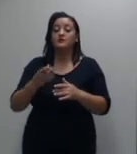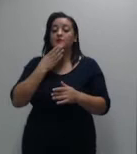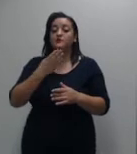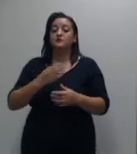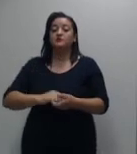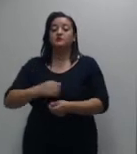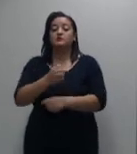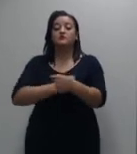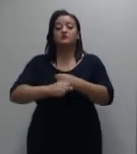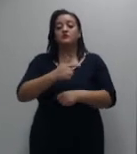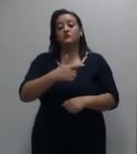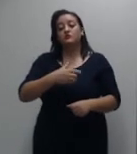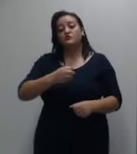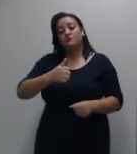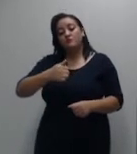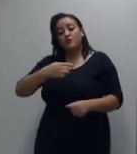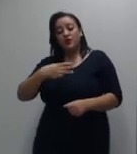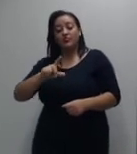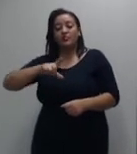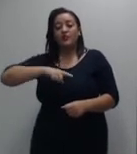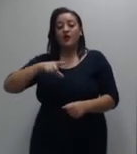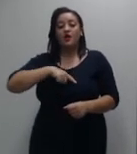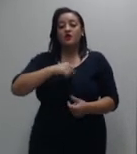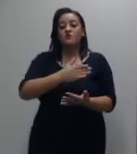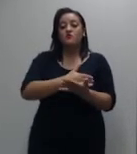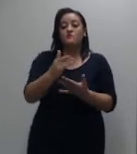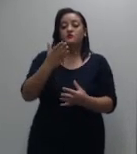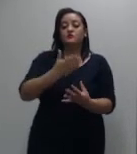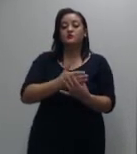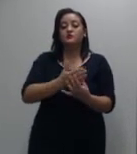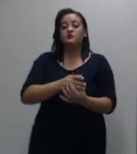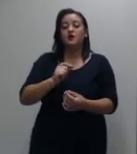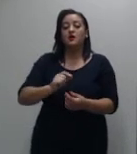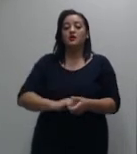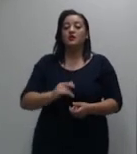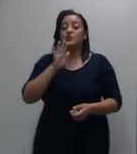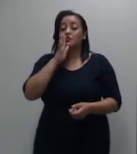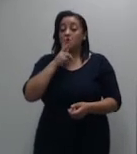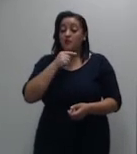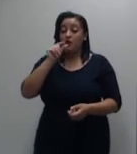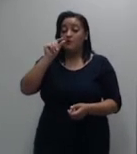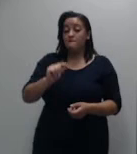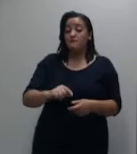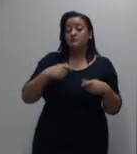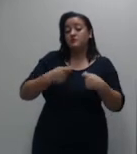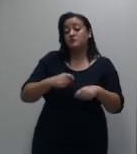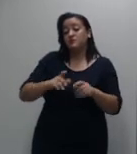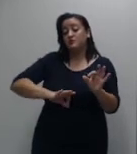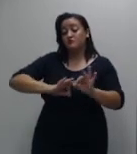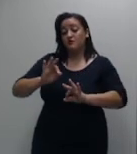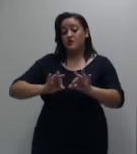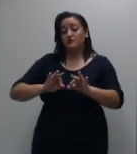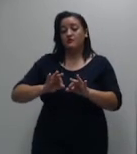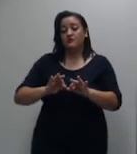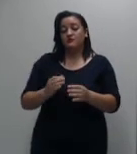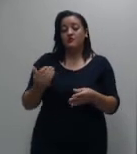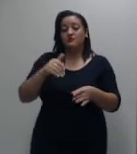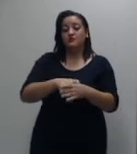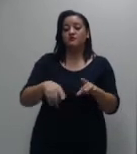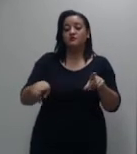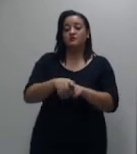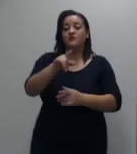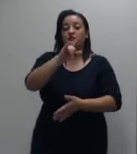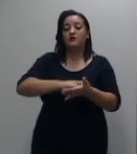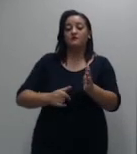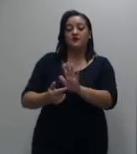2013 teve um trâmite Inicial um pouco demorado da necessidade de algumas regularizações juntada da documentação apresentada